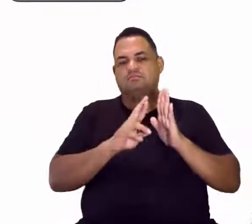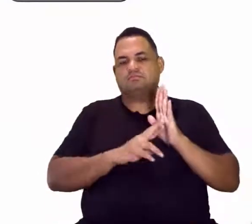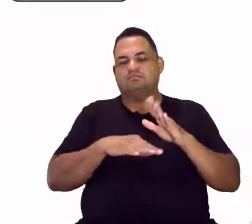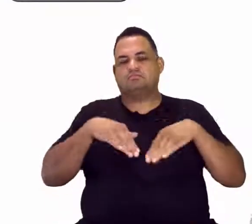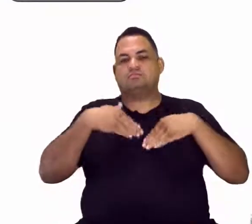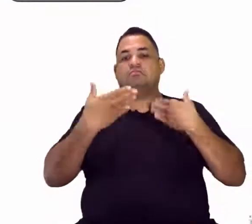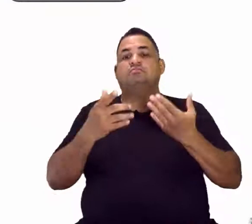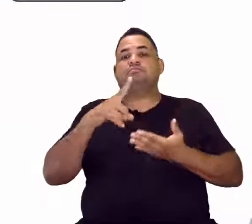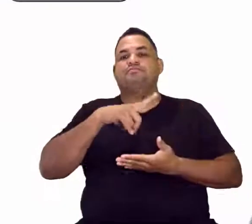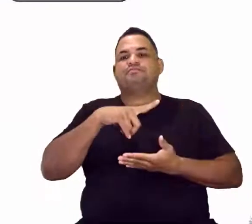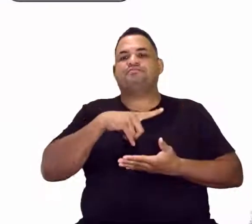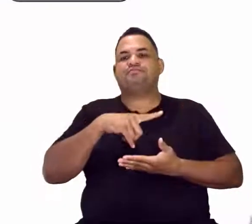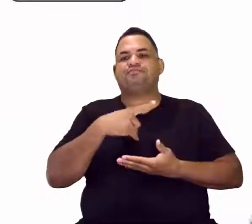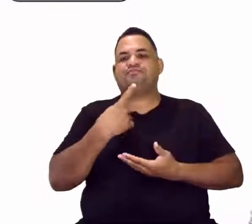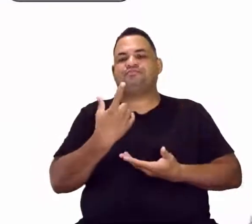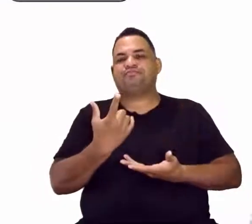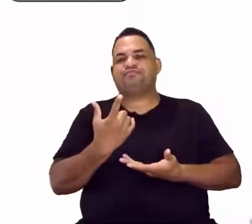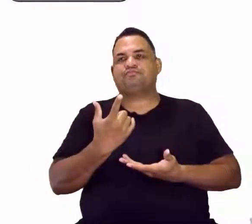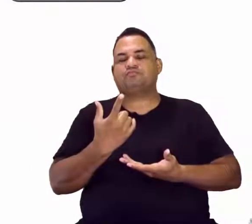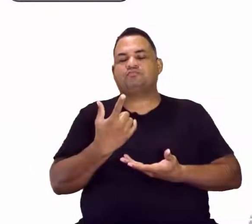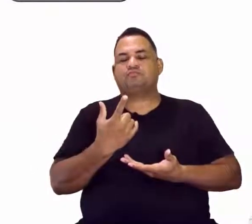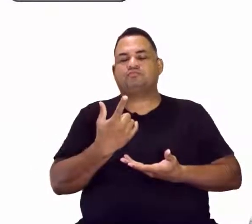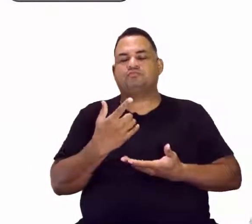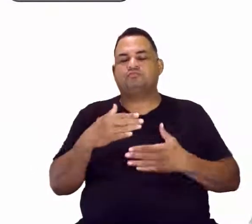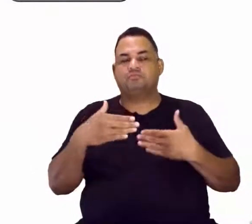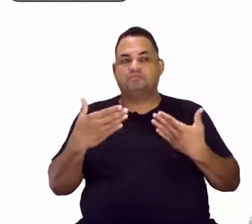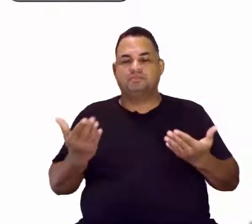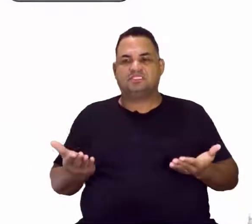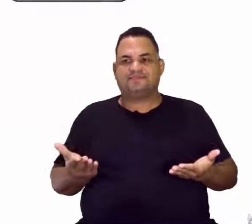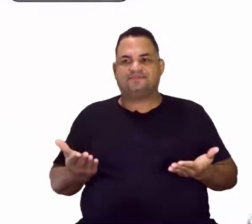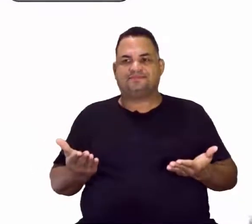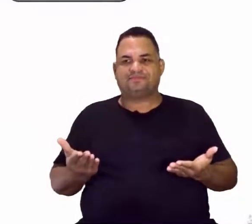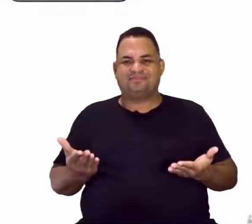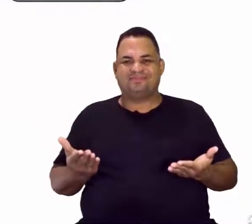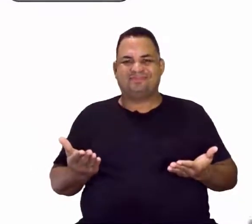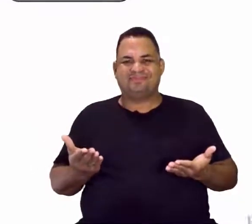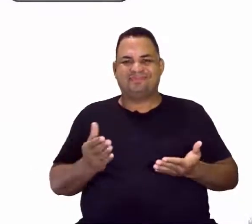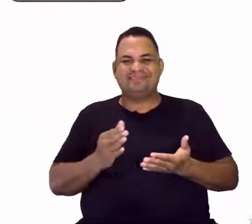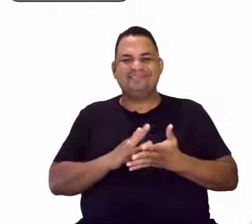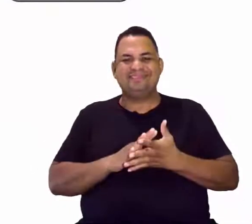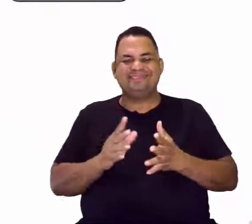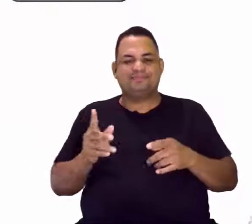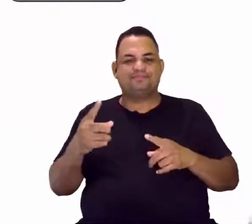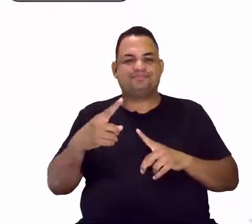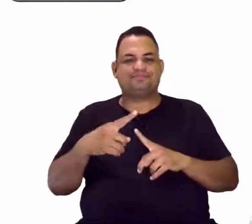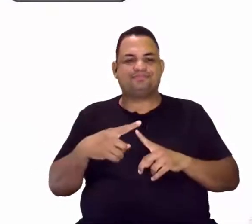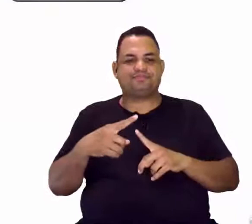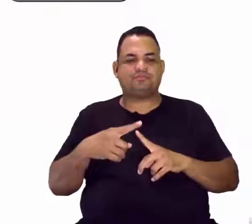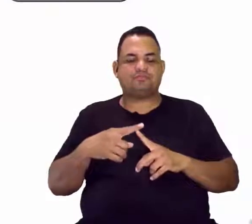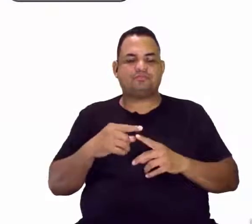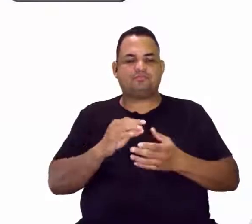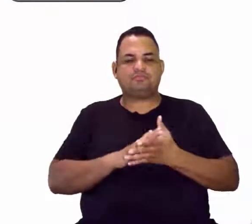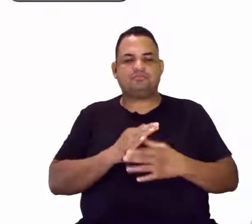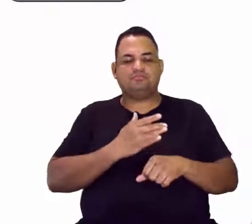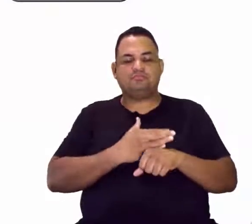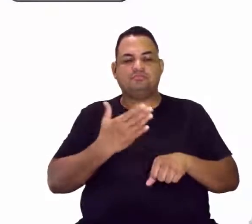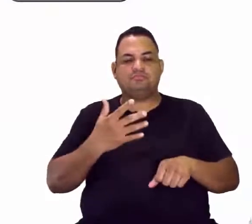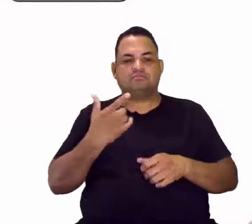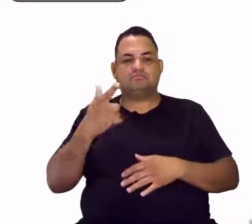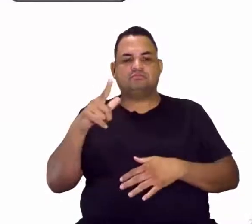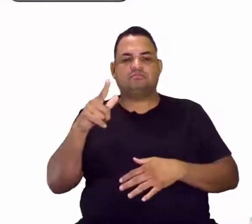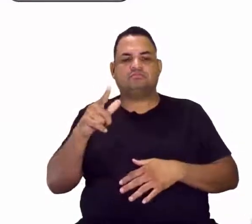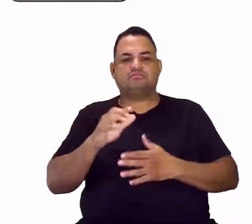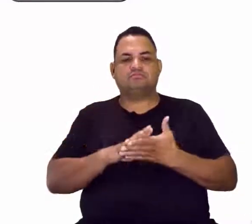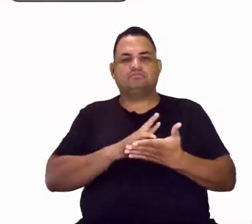quando eu tenho uma única, como é que eu posso dizer? Uma única espécie desse ácido. Eu não tenho